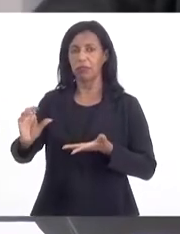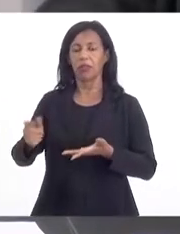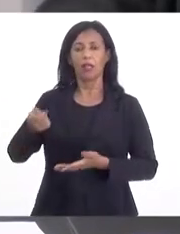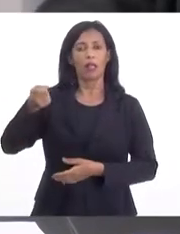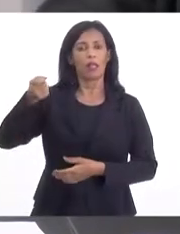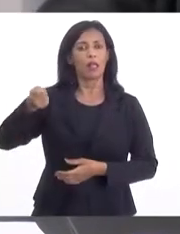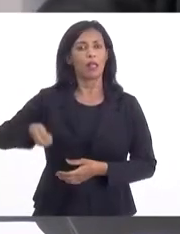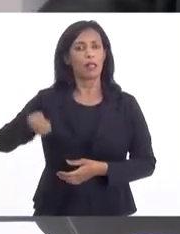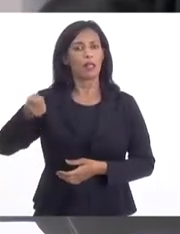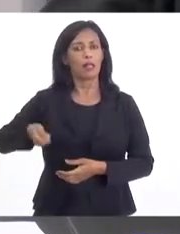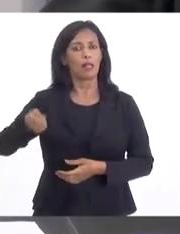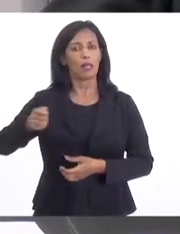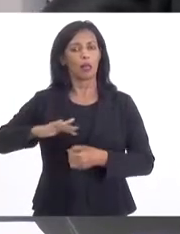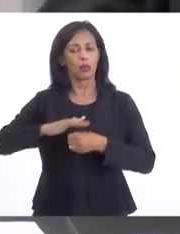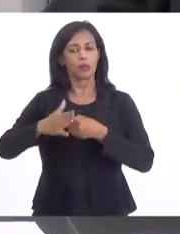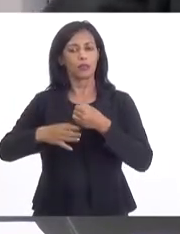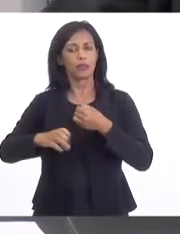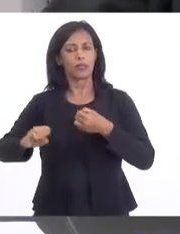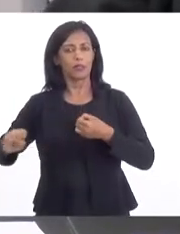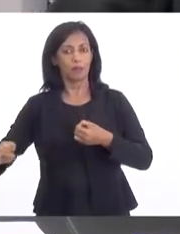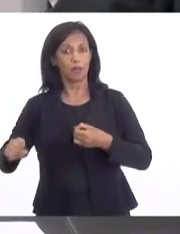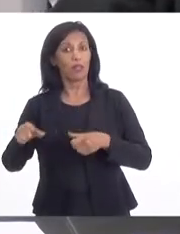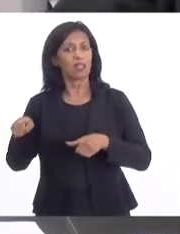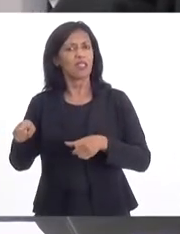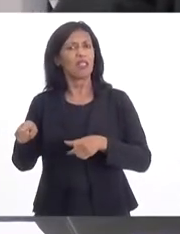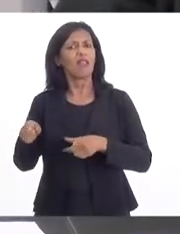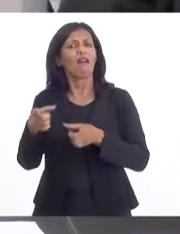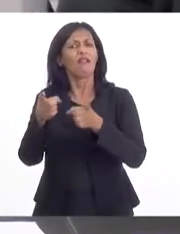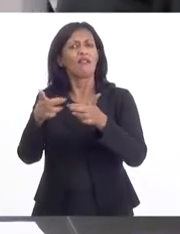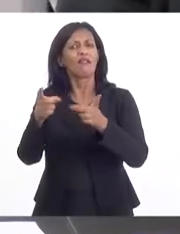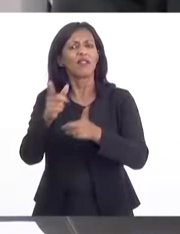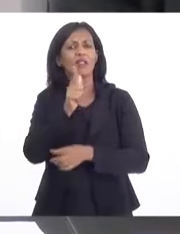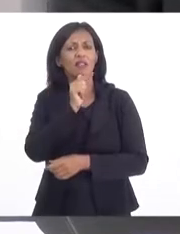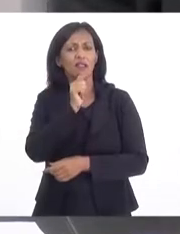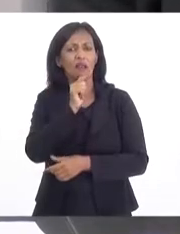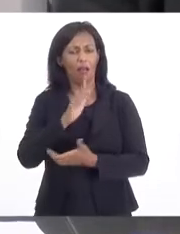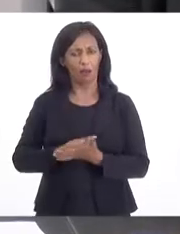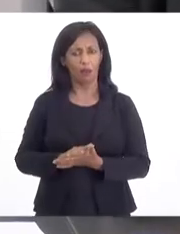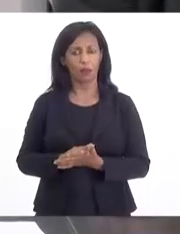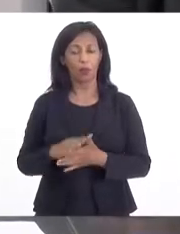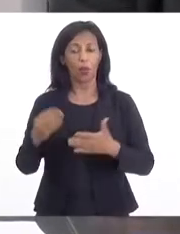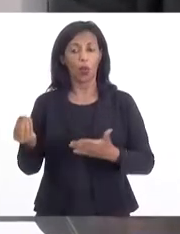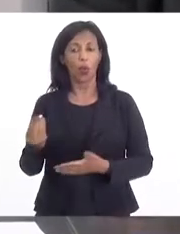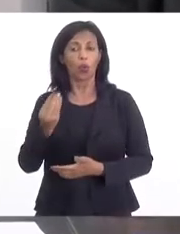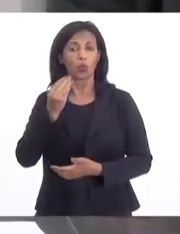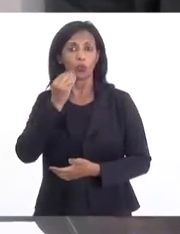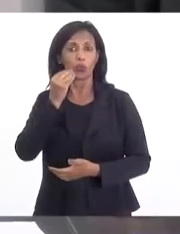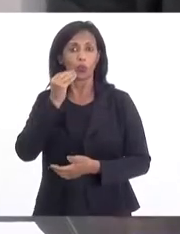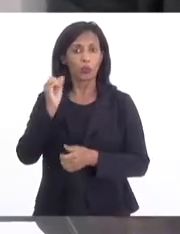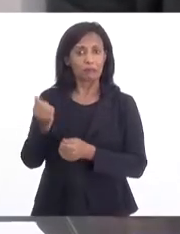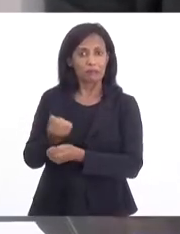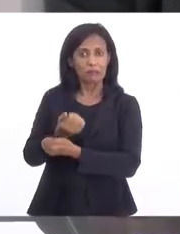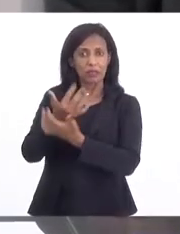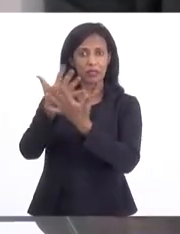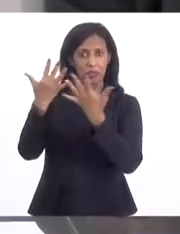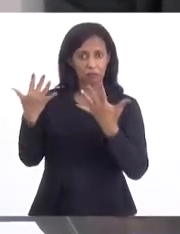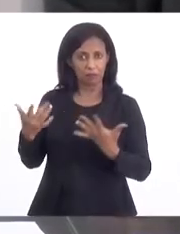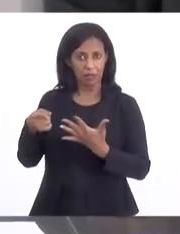do saneamento, né? Foi o leilão da SEDAE. Com o intuito de dar transparência ao uso dos